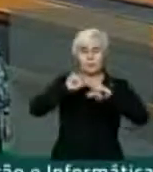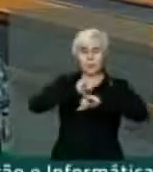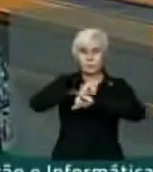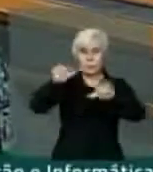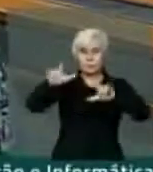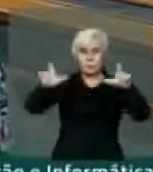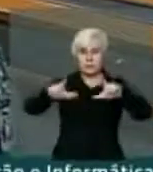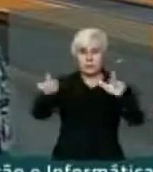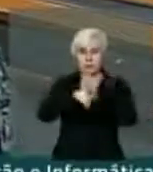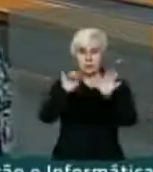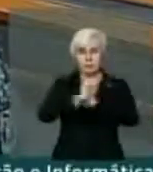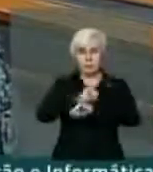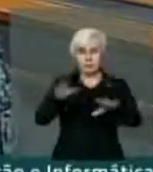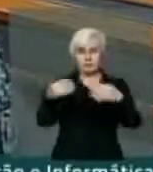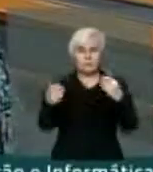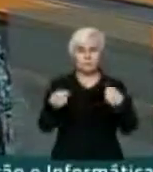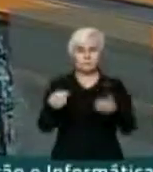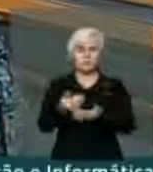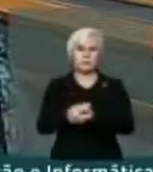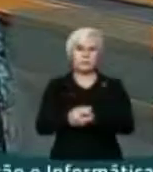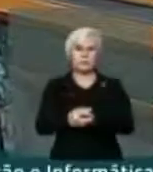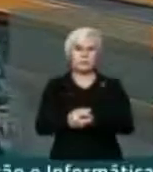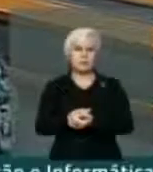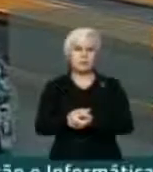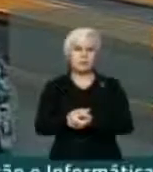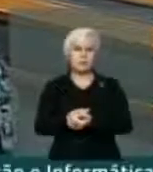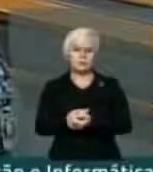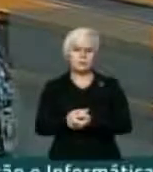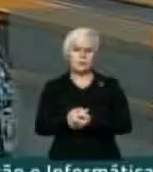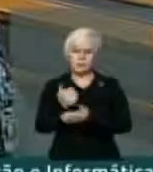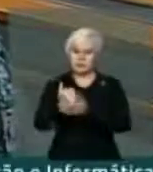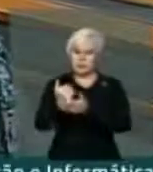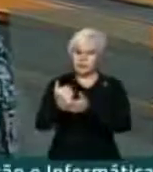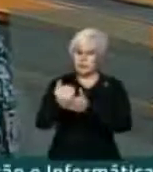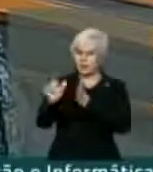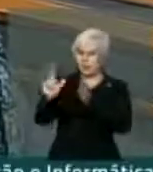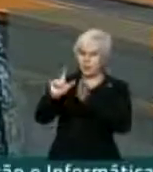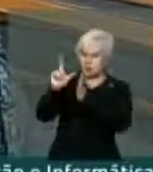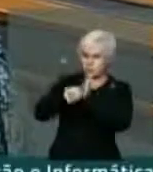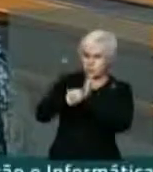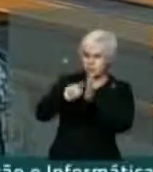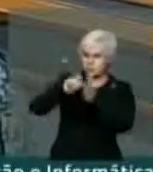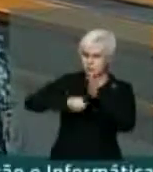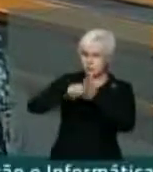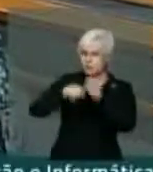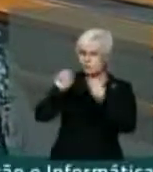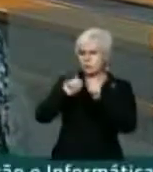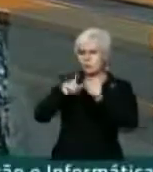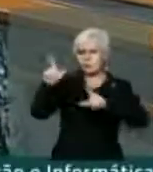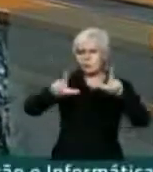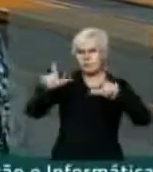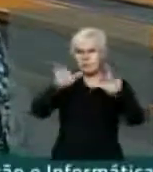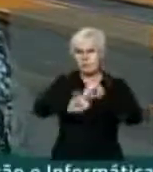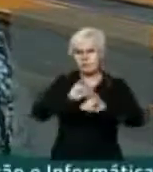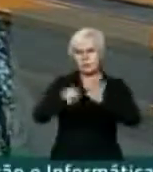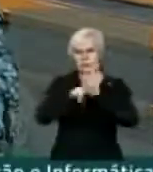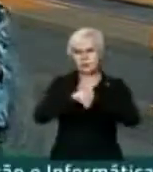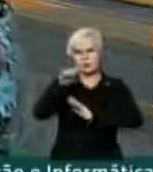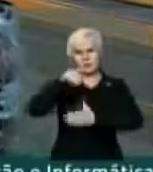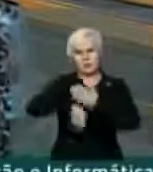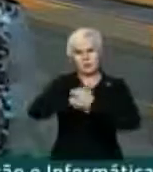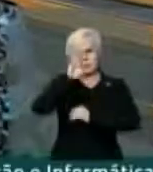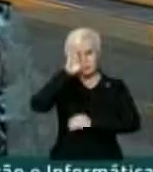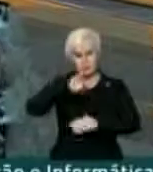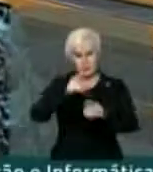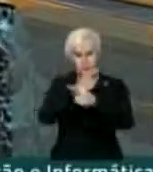exime o empresário concessionário de tributos tais para poder realizar aquele programa eleitoral gratuito, que não é gratuito nenhum,